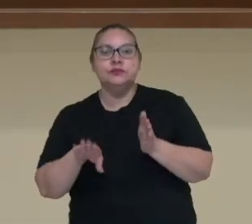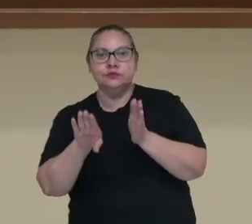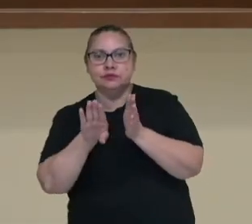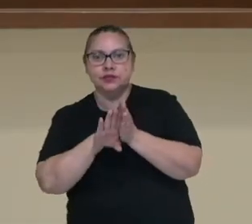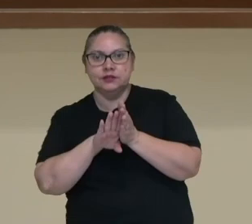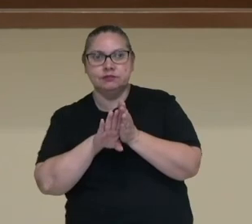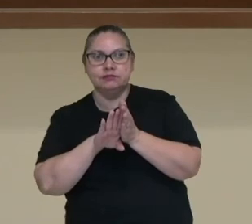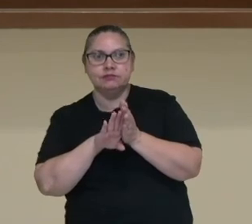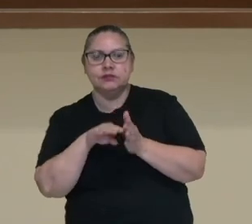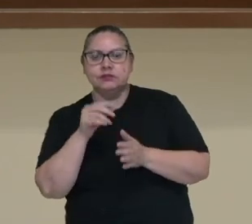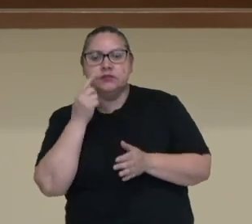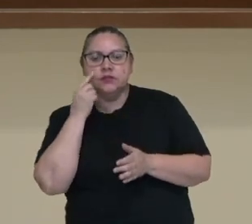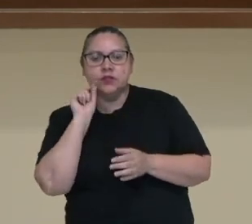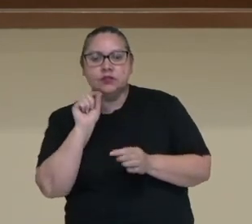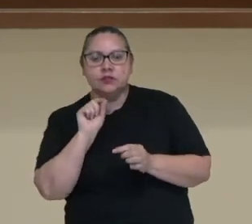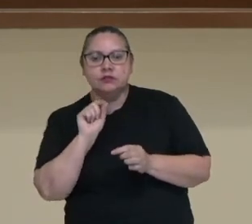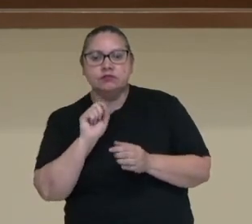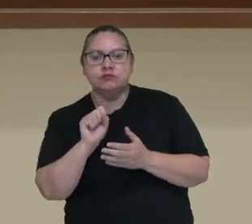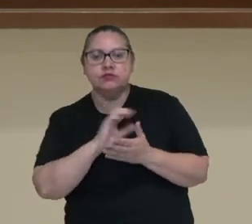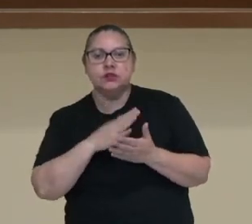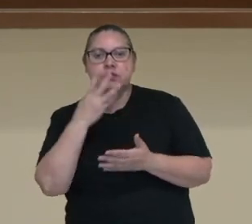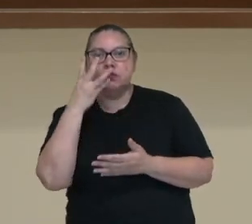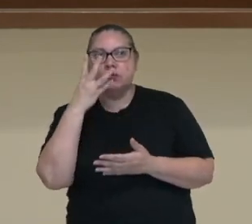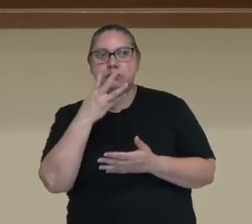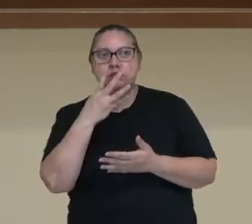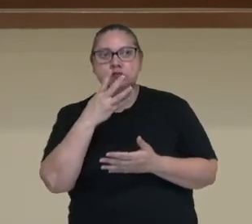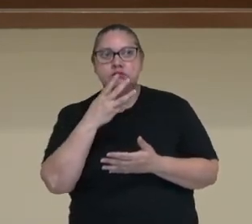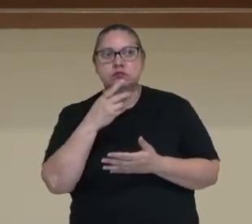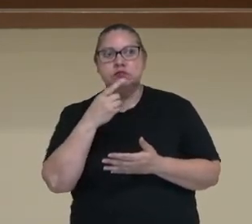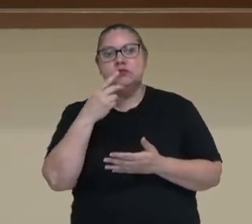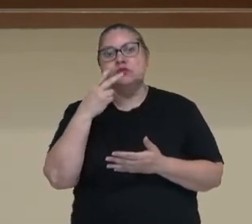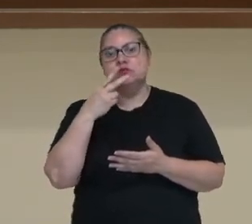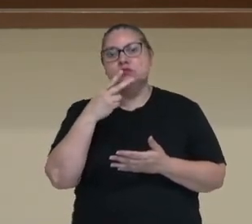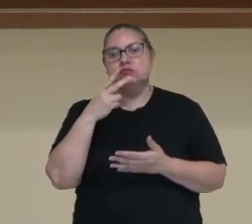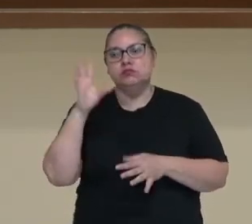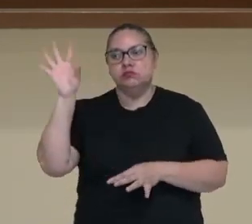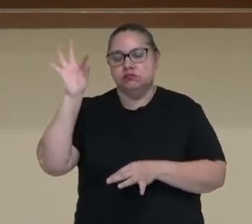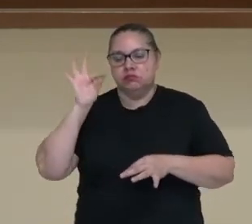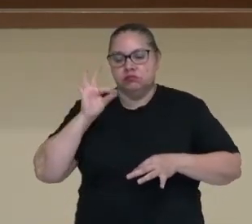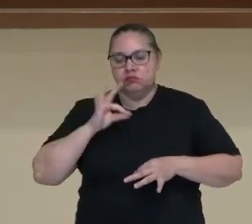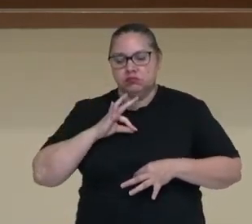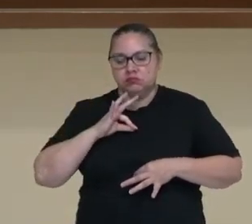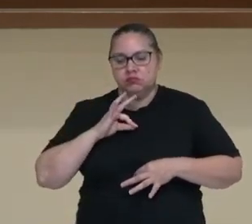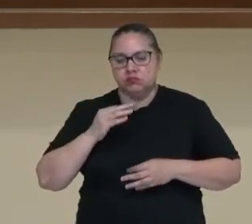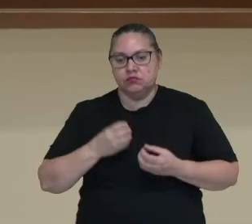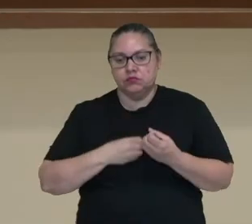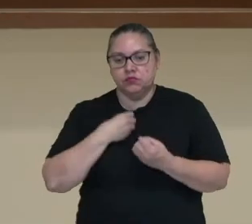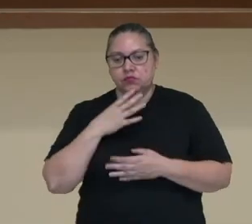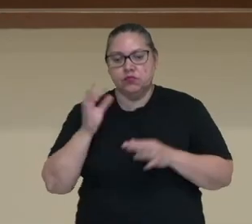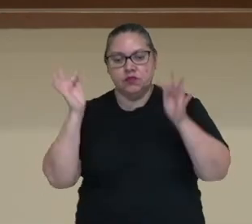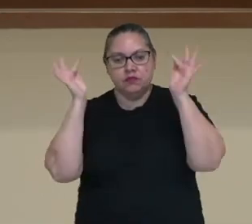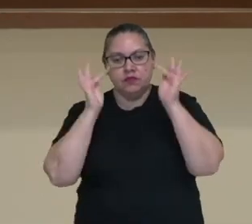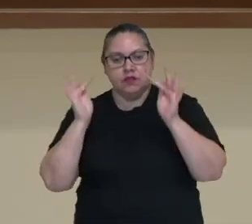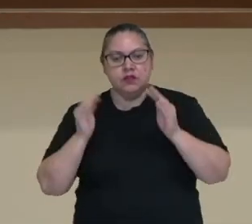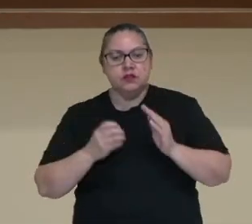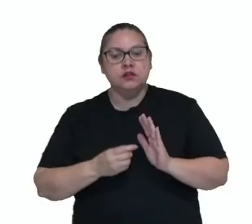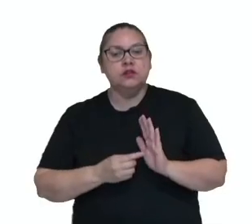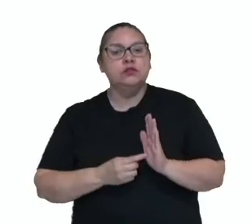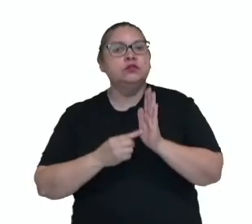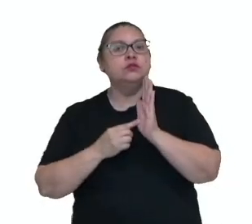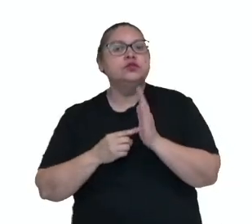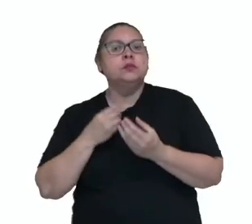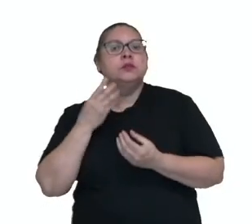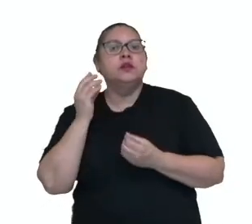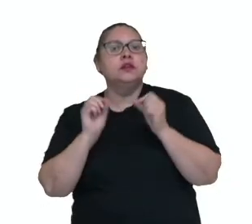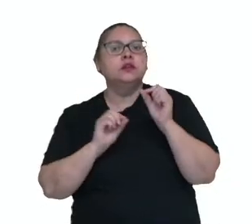voltei gabaritar contigo a atividade 4. Então, segundo o eu lírico do poema, a felicidade aparece para quem? O eu